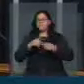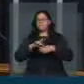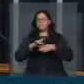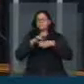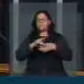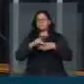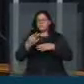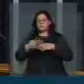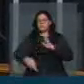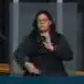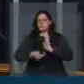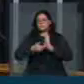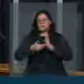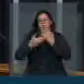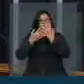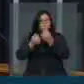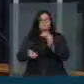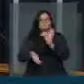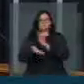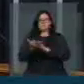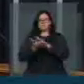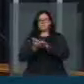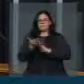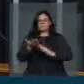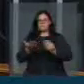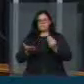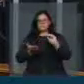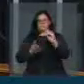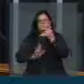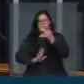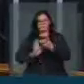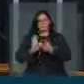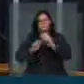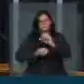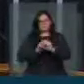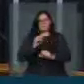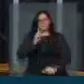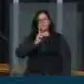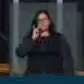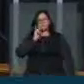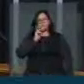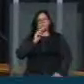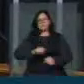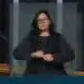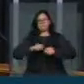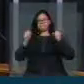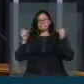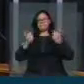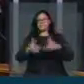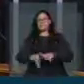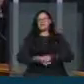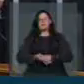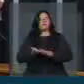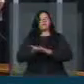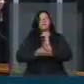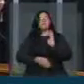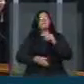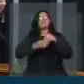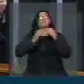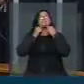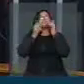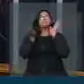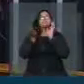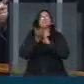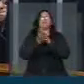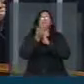recusaram a colocar um projeto de reforma política em votação. Pelo amor de Deus,